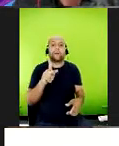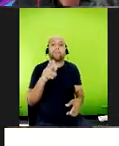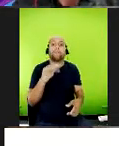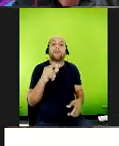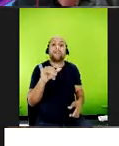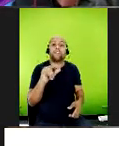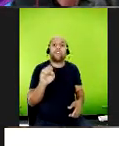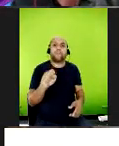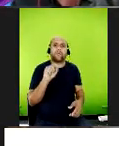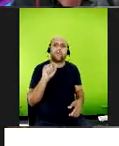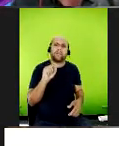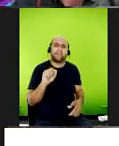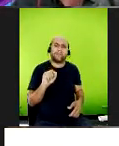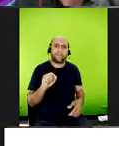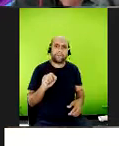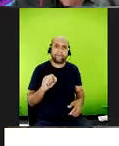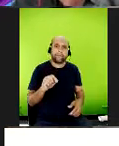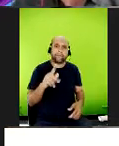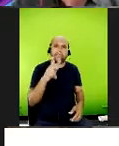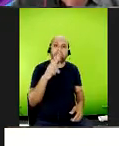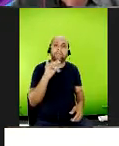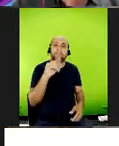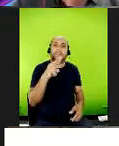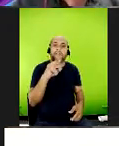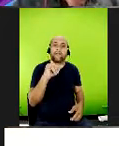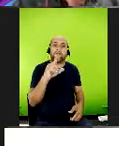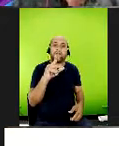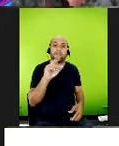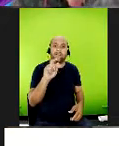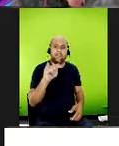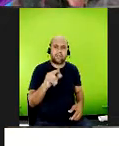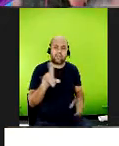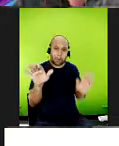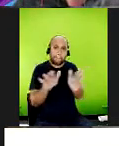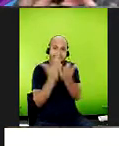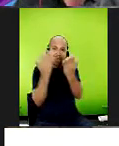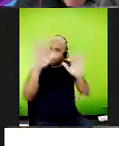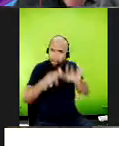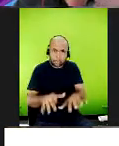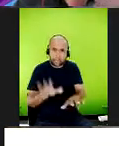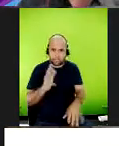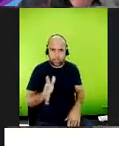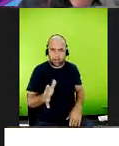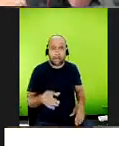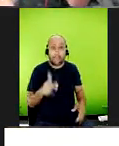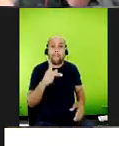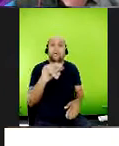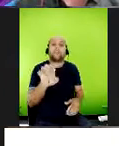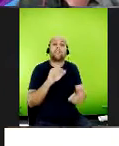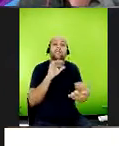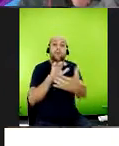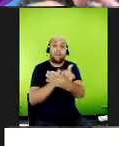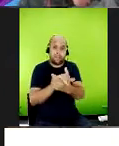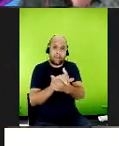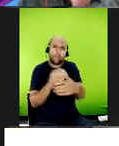né que é privilégio tem perguntas do tipo assim que choveu em alguma coisa perdeu tudo seus pais moram juntos separados Qual é a relação de